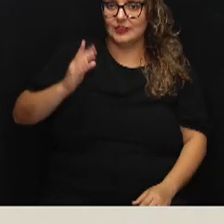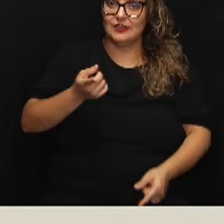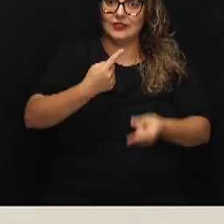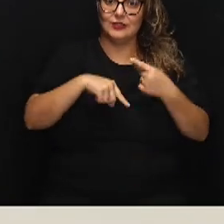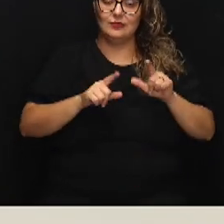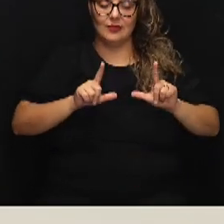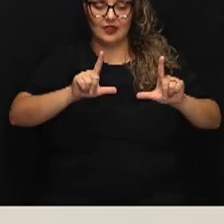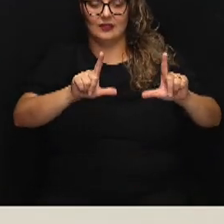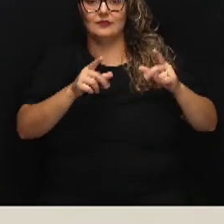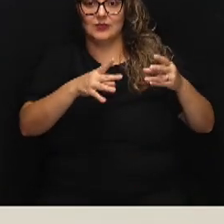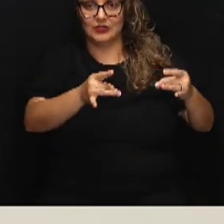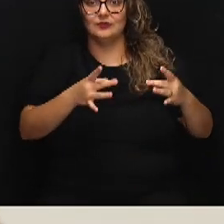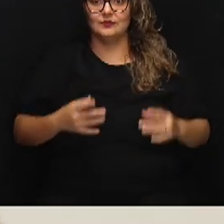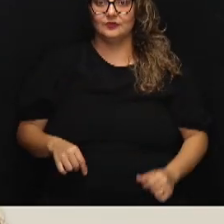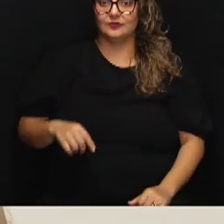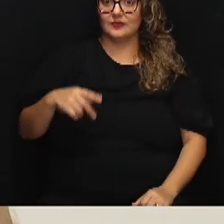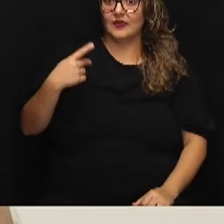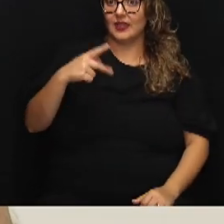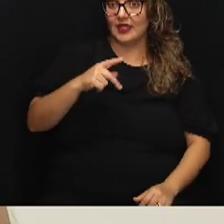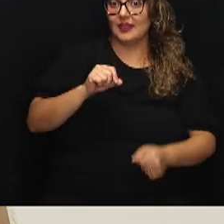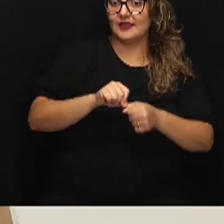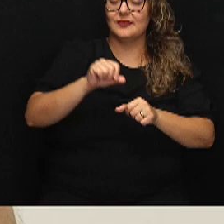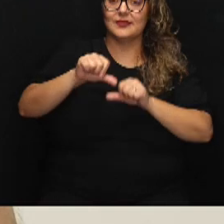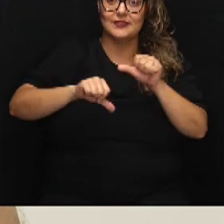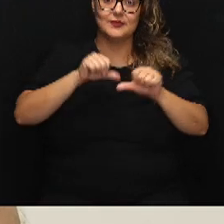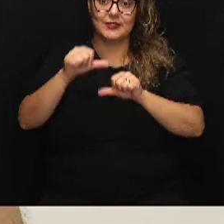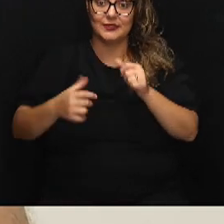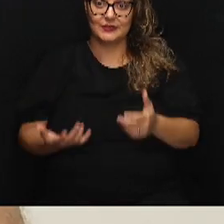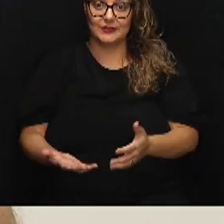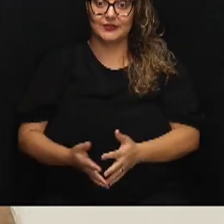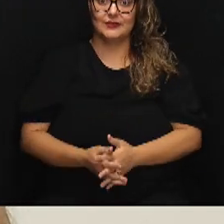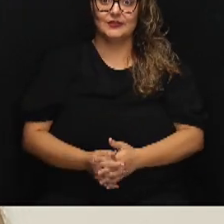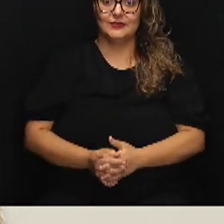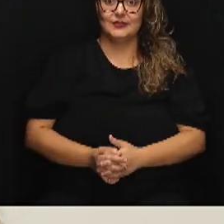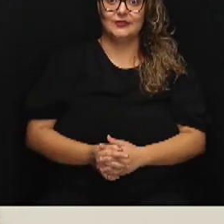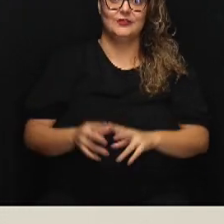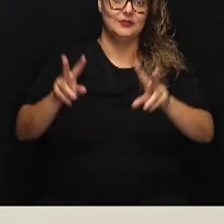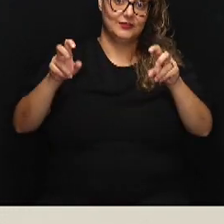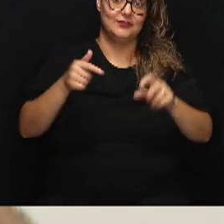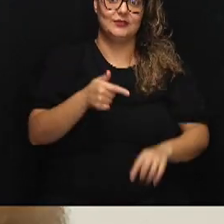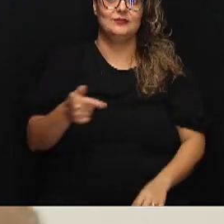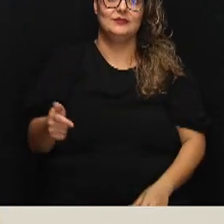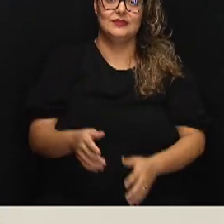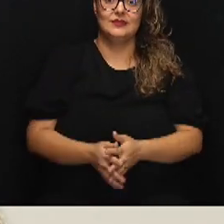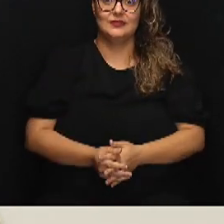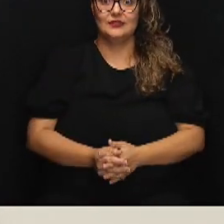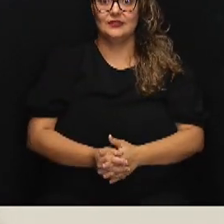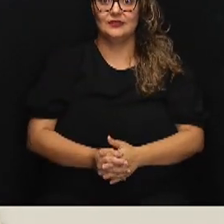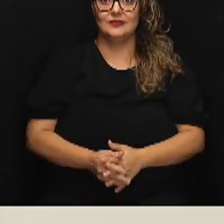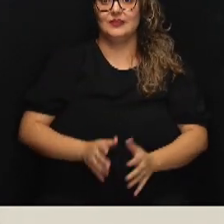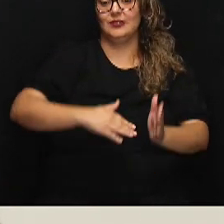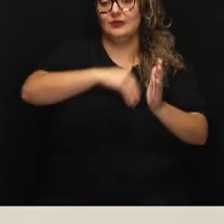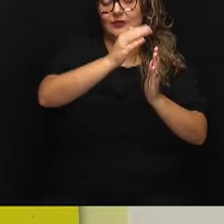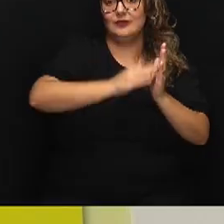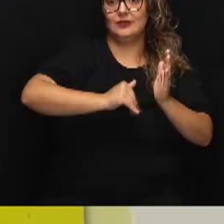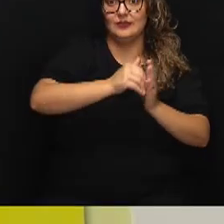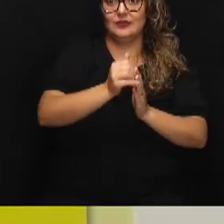cartaz, vocês vão ver, ele que vai fazer a alteração do título da semana, né? Ele vai pintar o 4